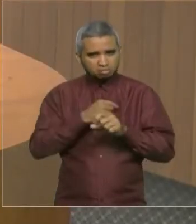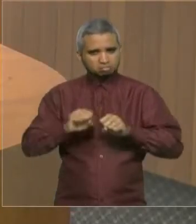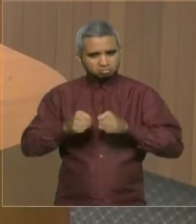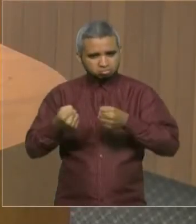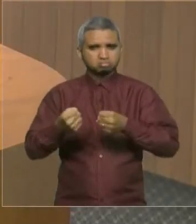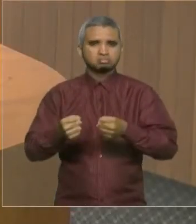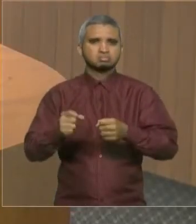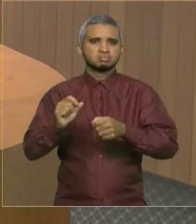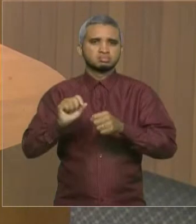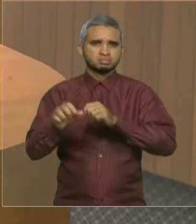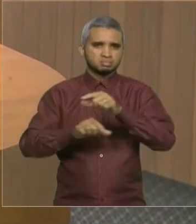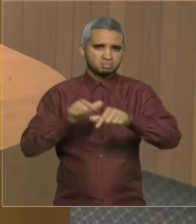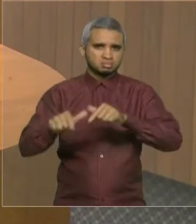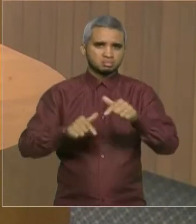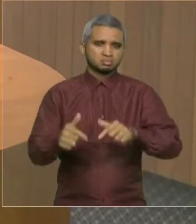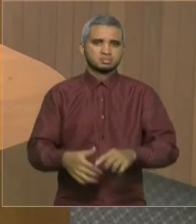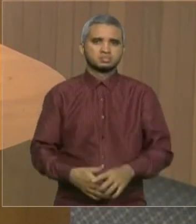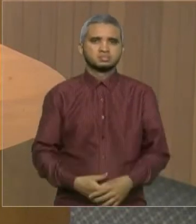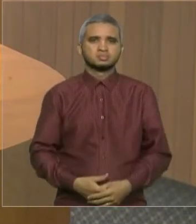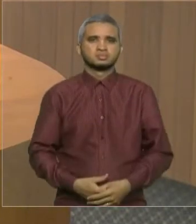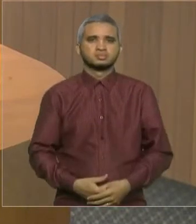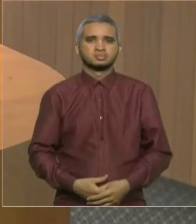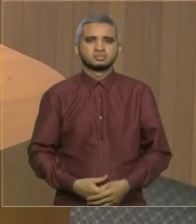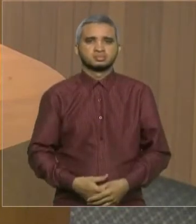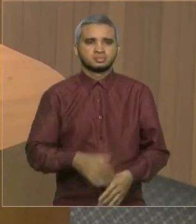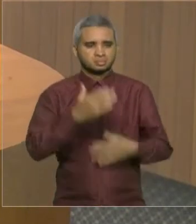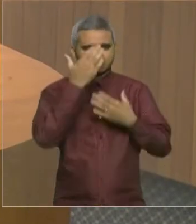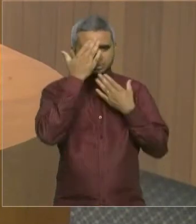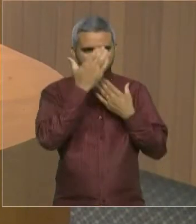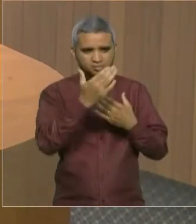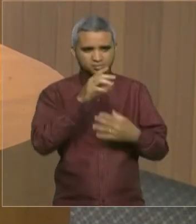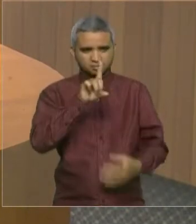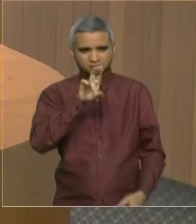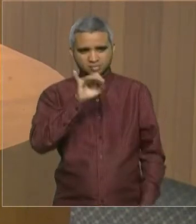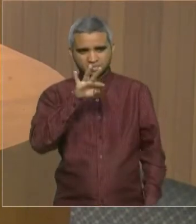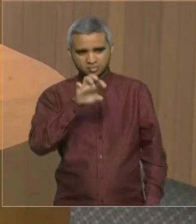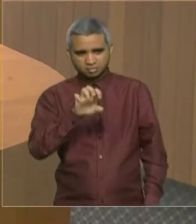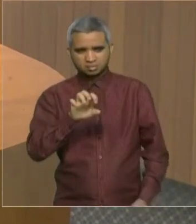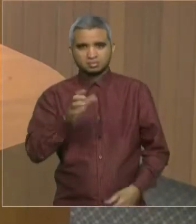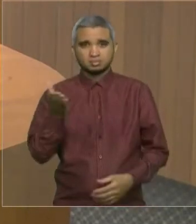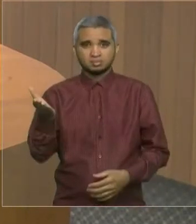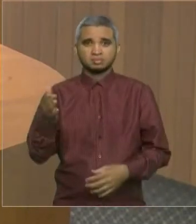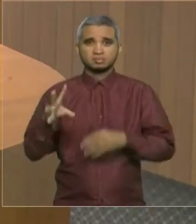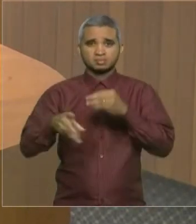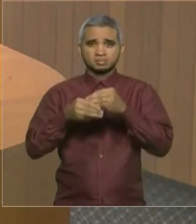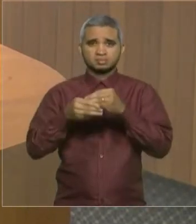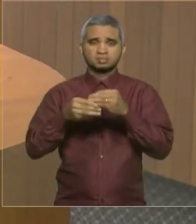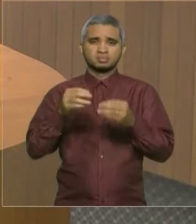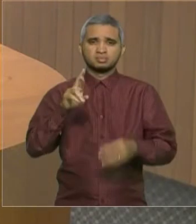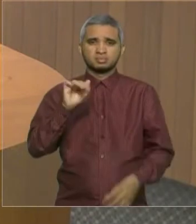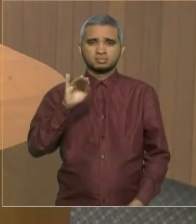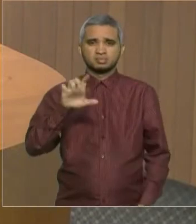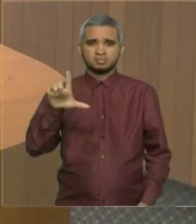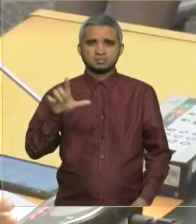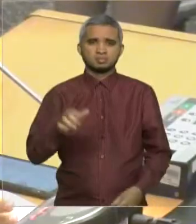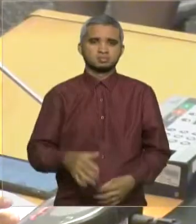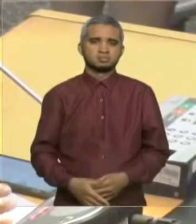Leitor. Deputado Neto, também me senti muito representado hoje na sua fala, porque o Poder Legislativo é